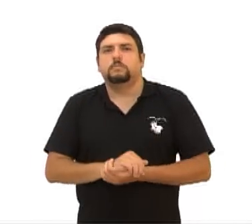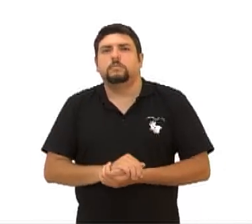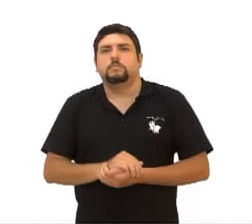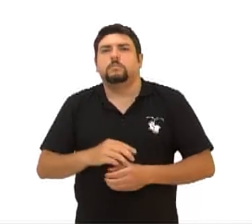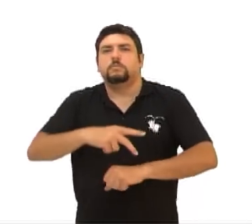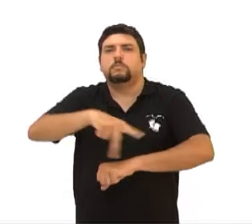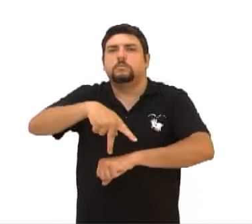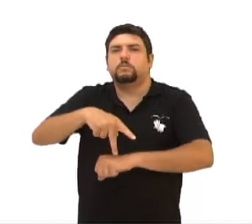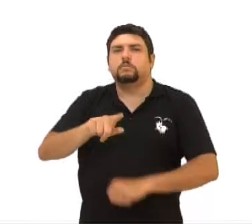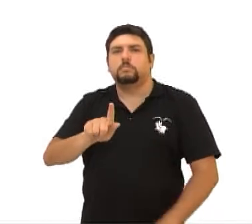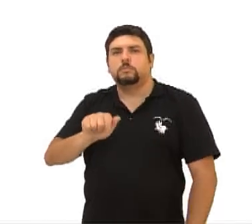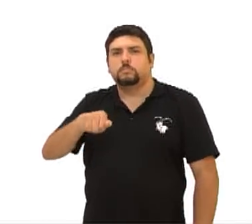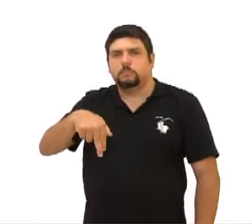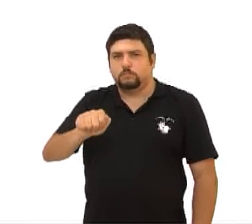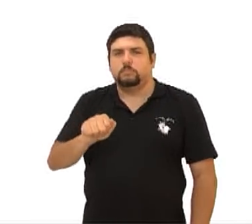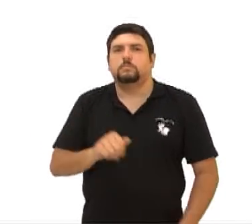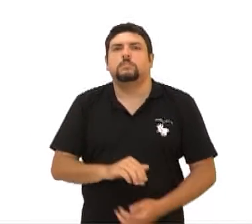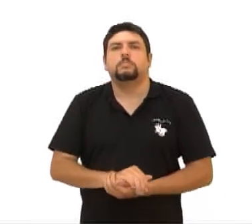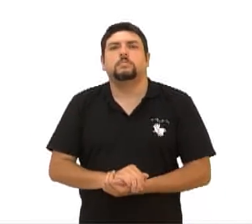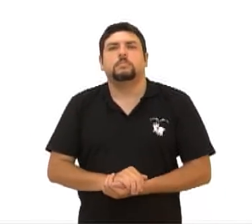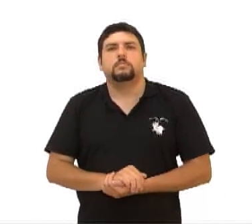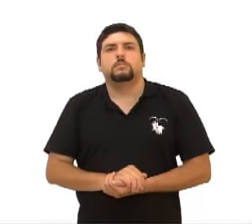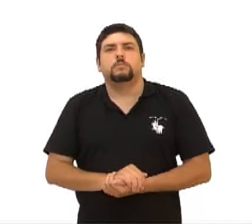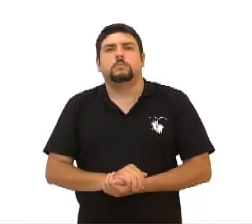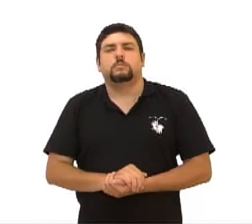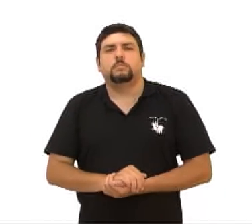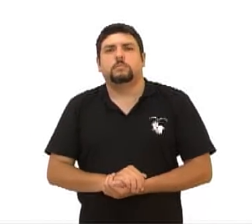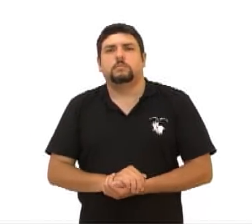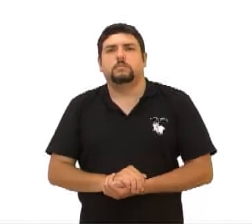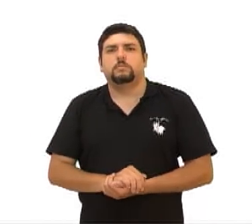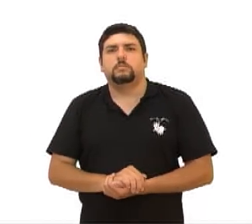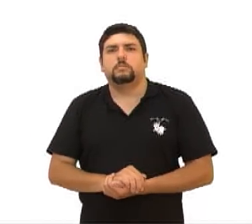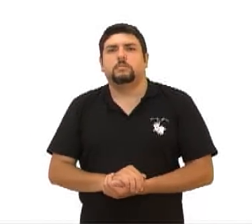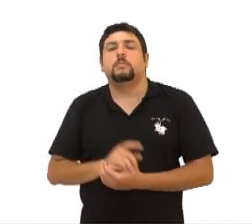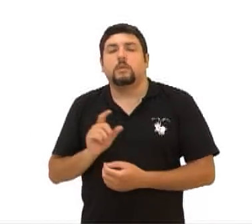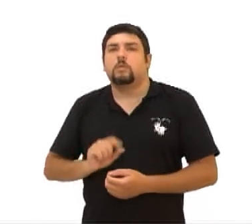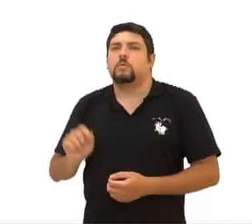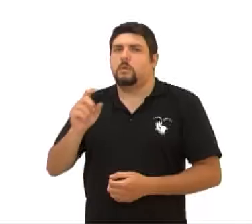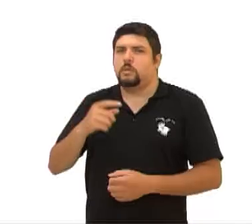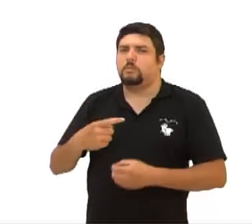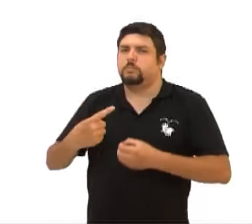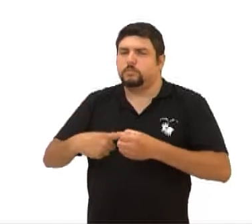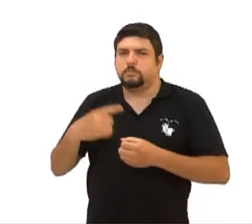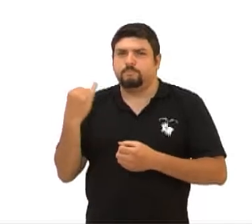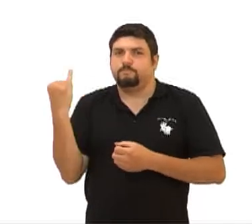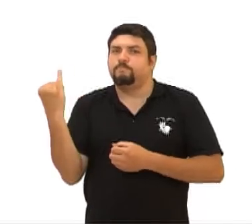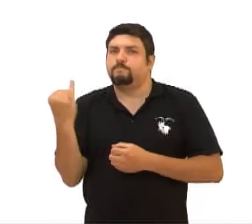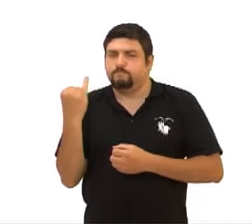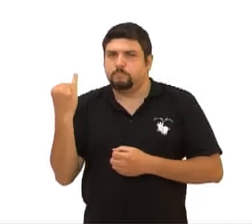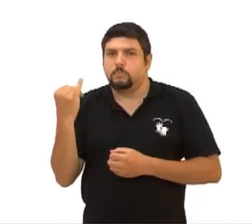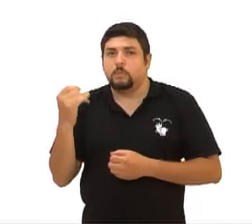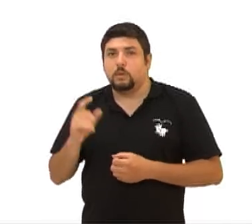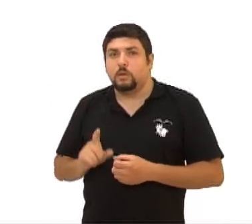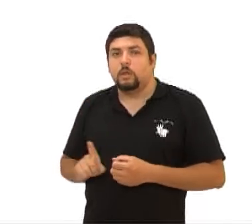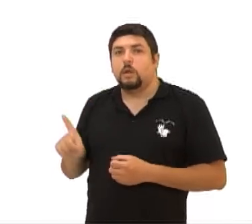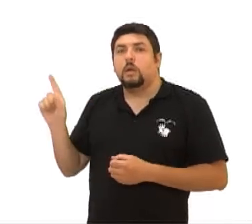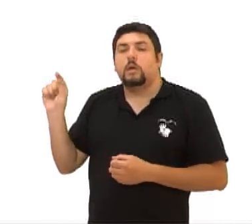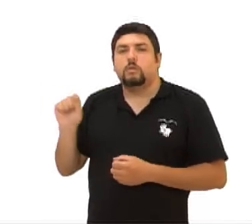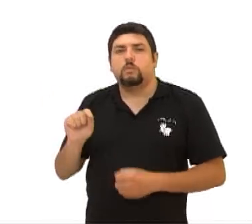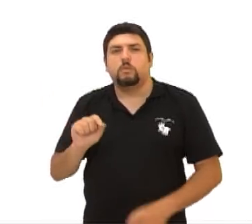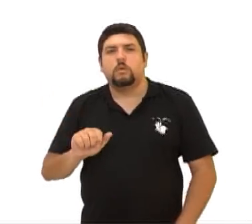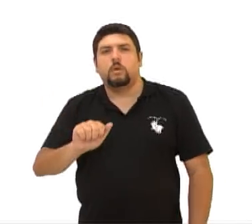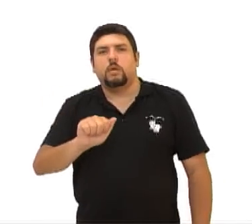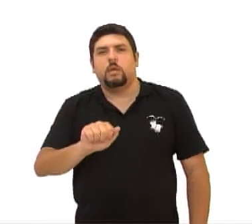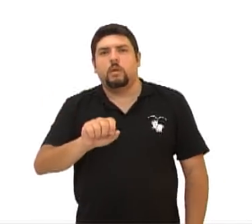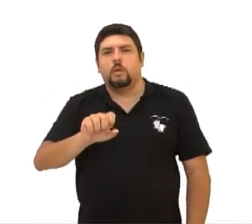né? Essa cidade tem uma importância histórico-cultural. Ela foi o berço dos Ashanti, de um